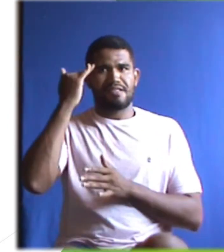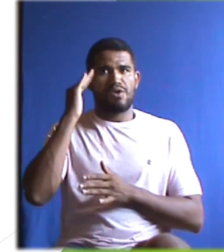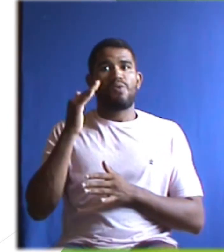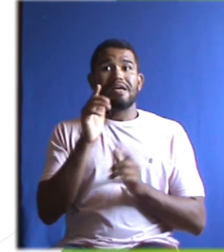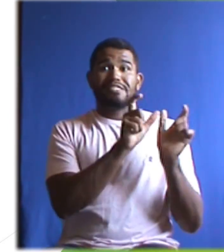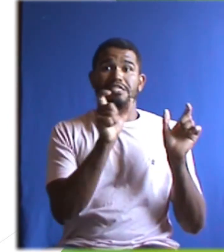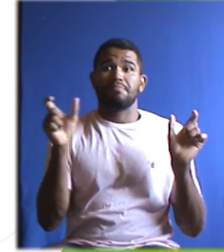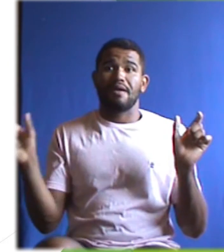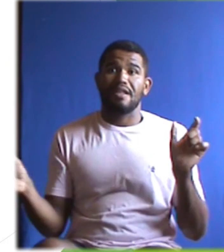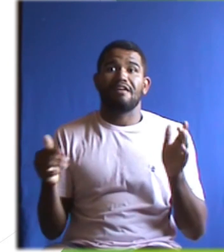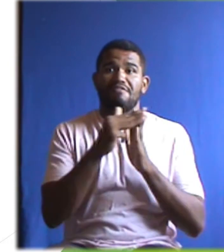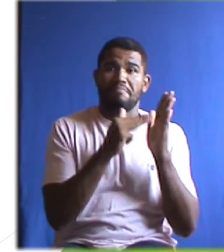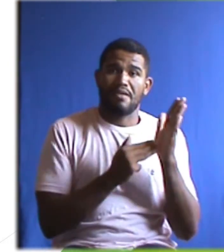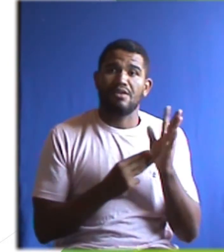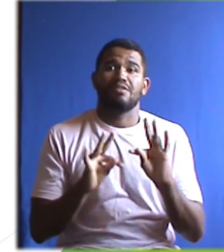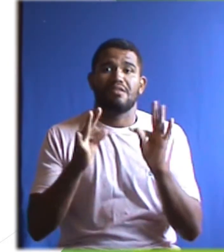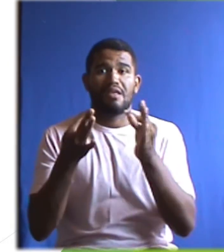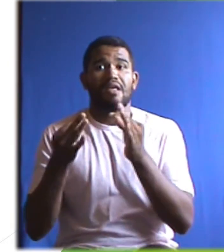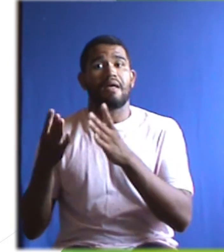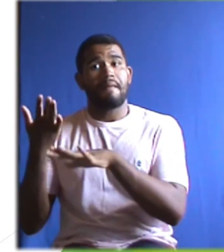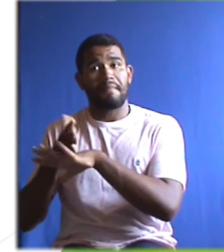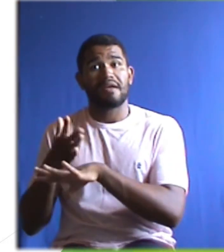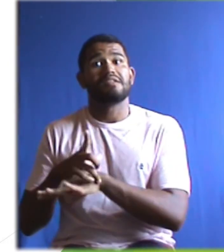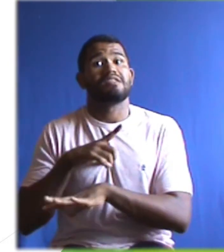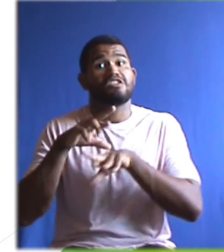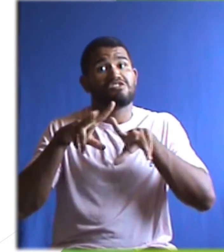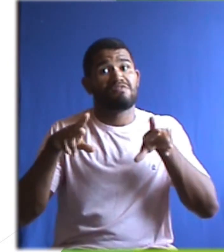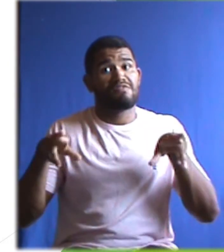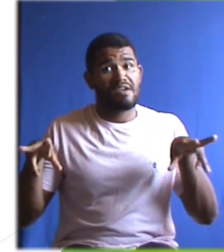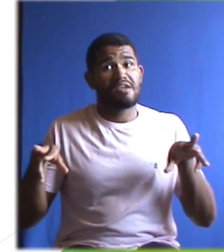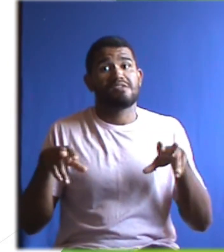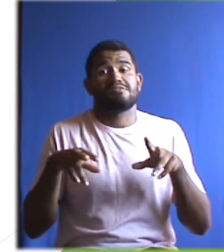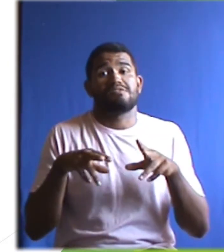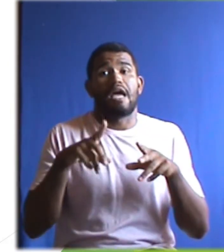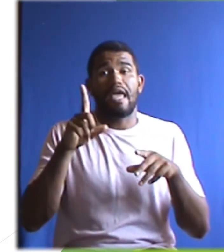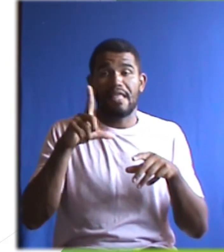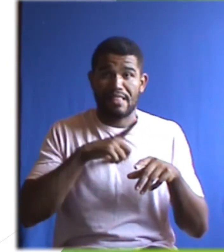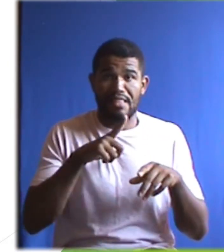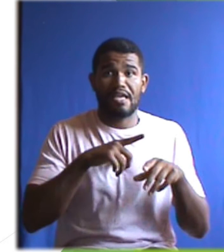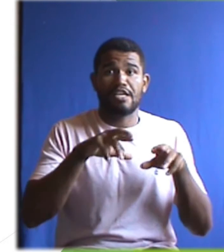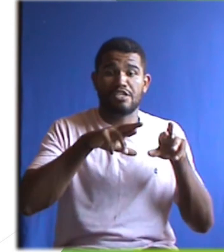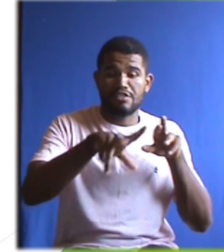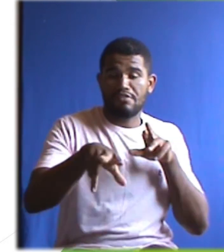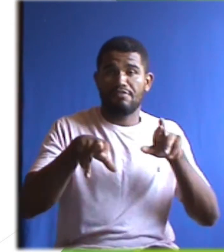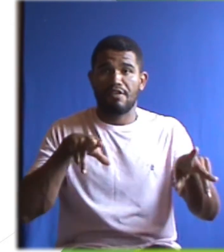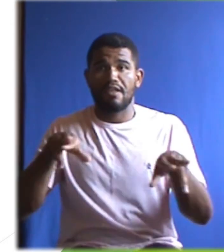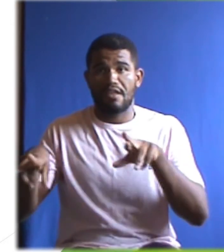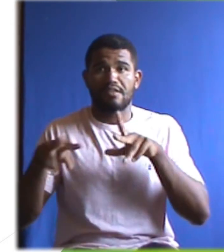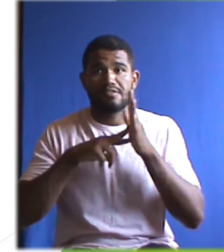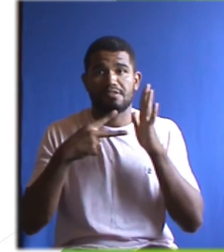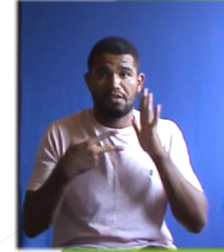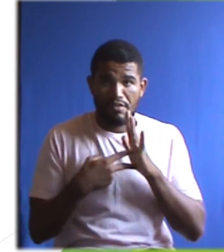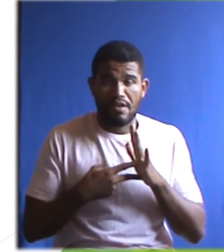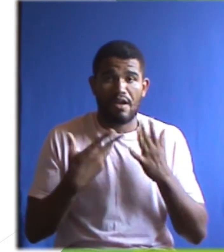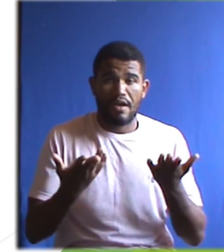com esses elementos. Tá vendo como essas palavras elas têm uma diferenciação muito grande entre si? E essas palavras